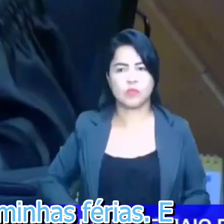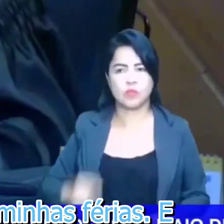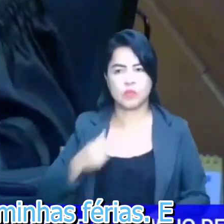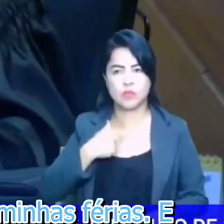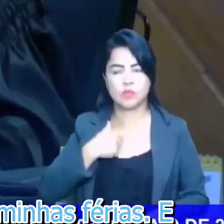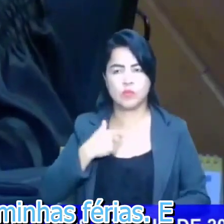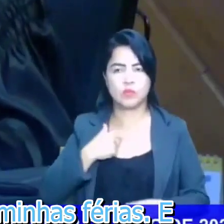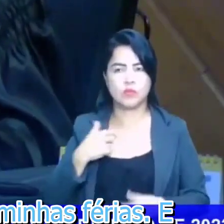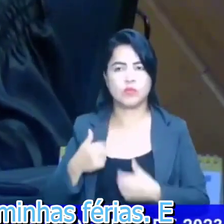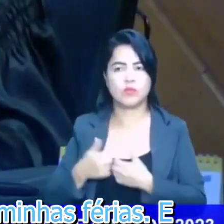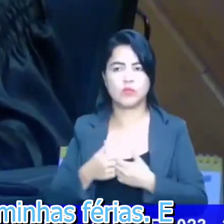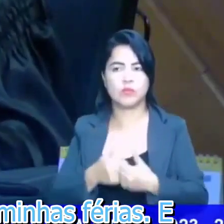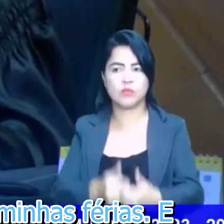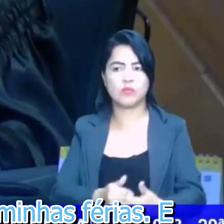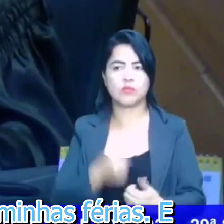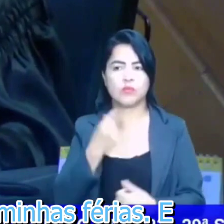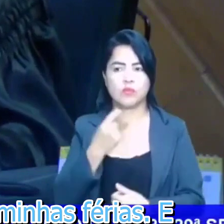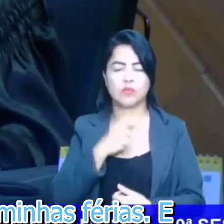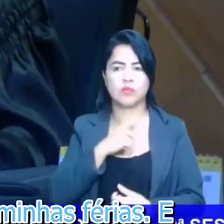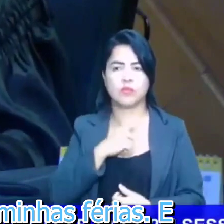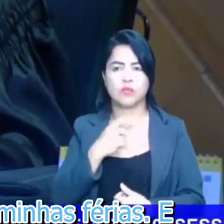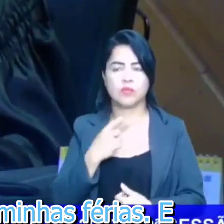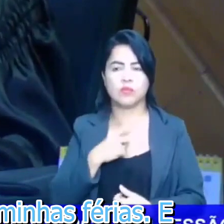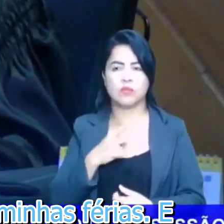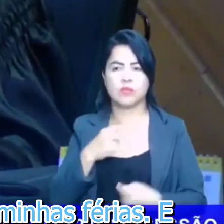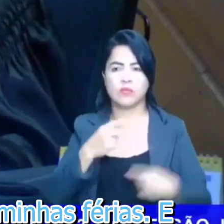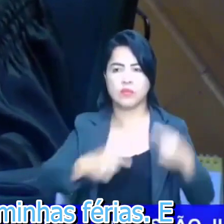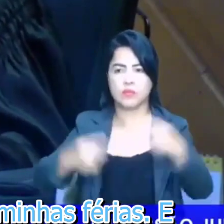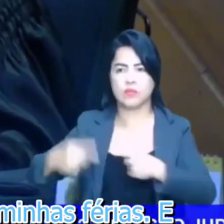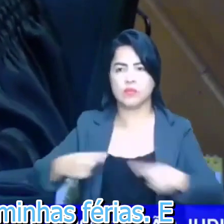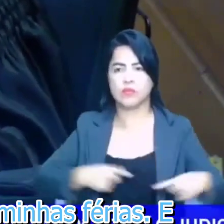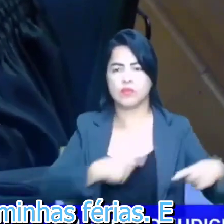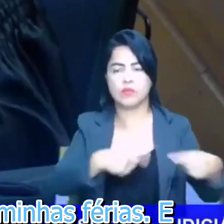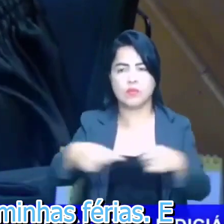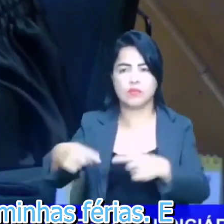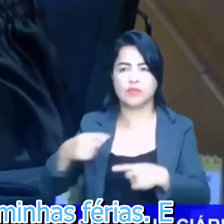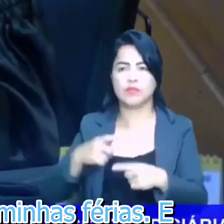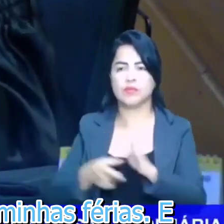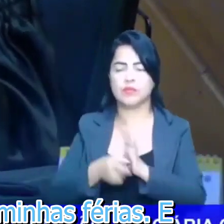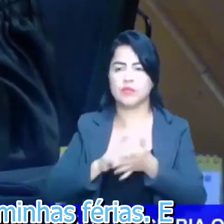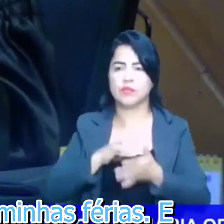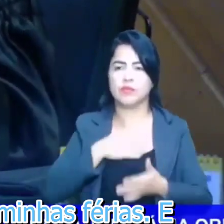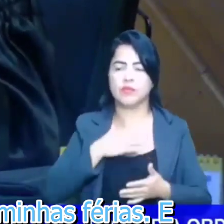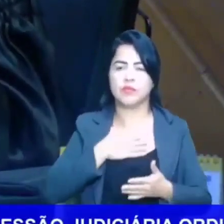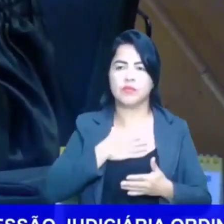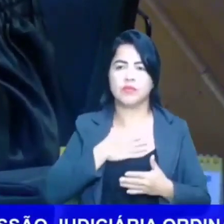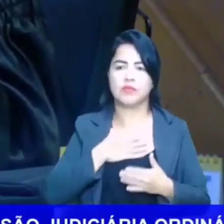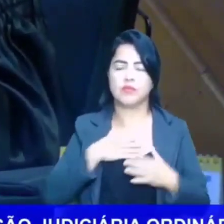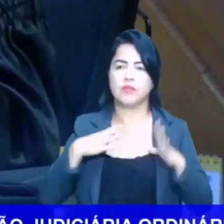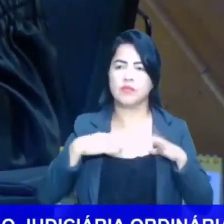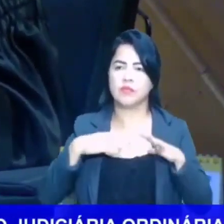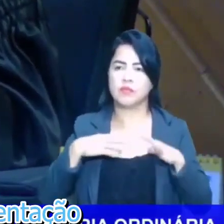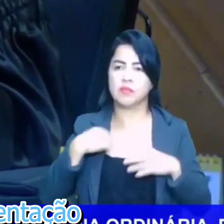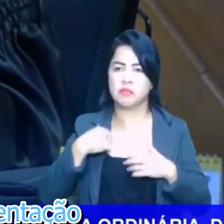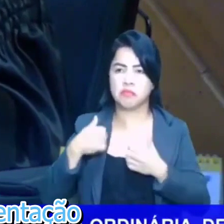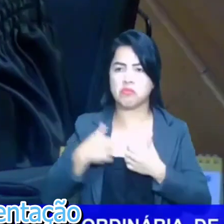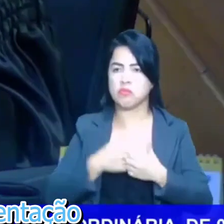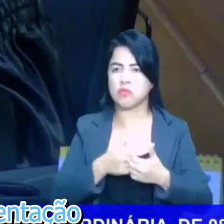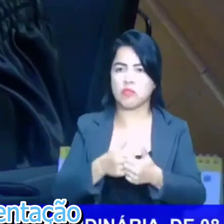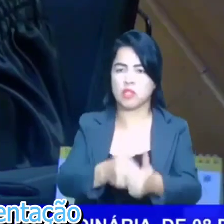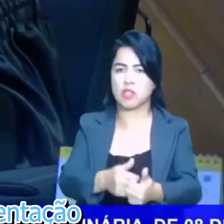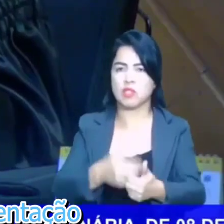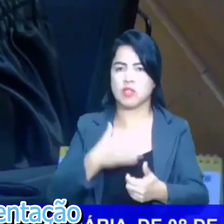acompanhei, porque esse debate ele foi travado antes das minhas férias, e eu acompanhei quando